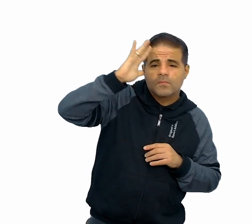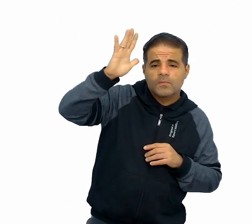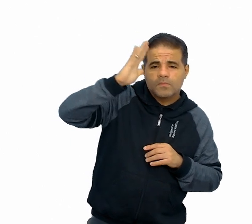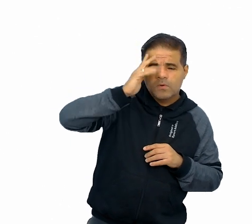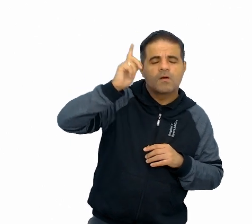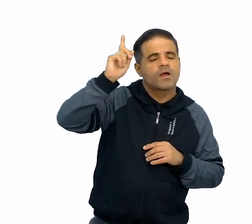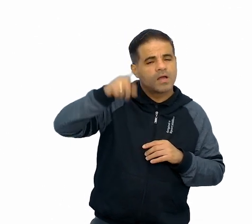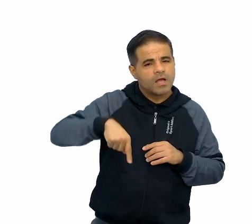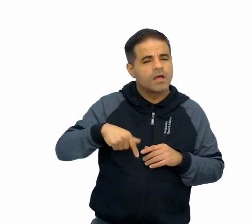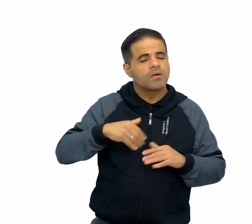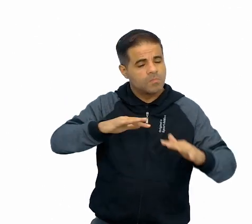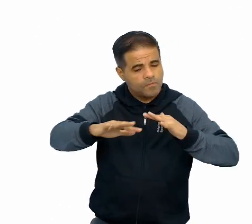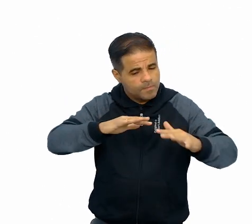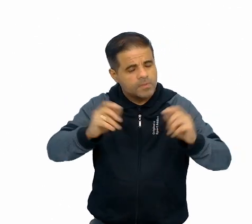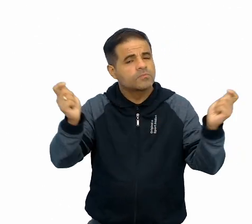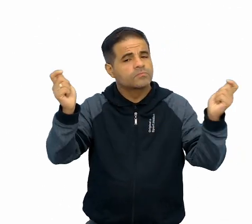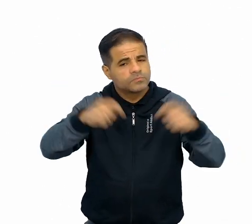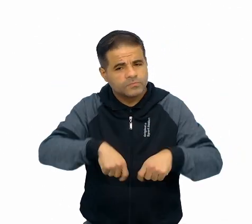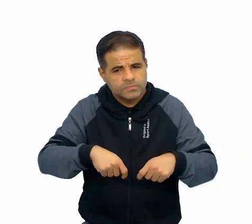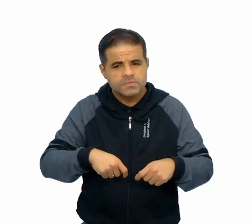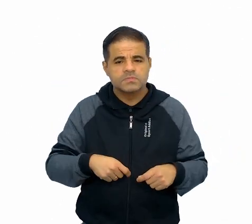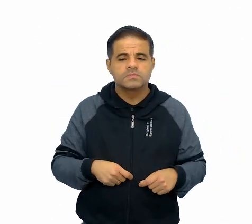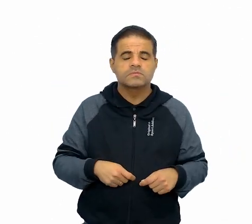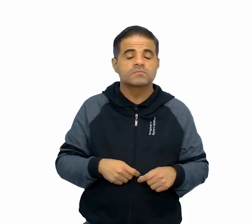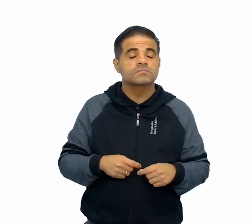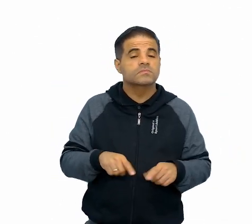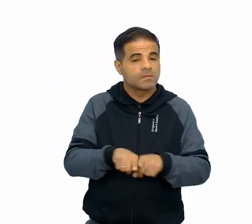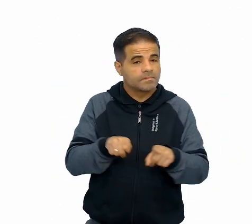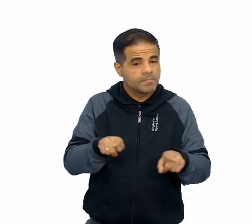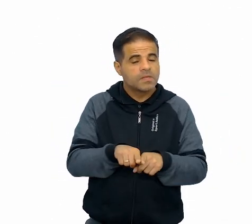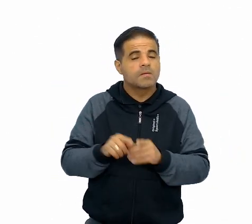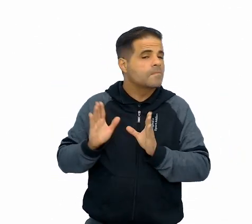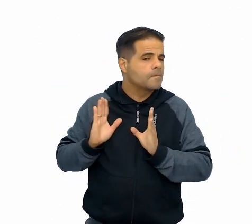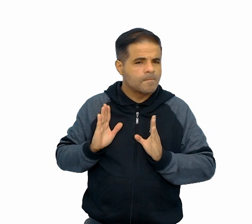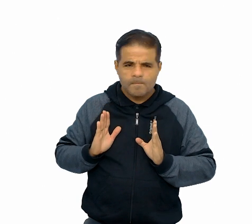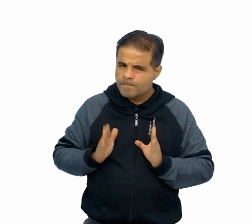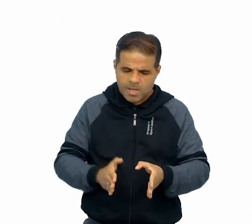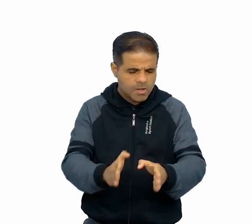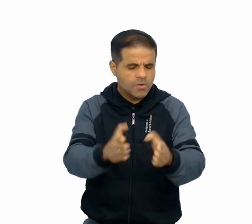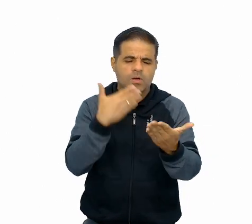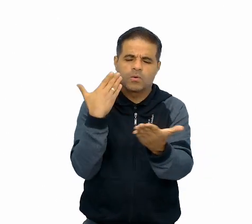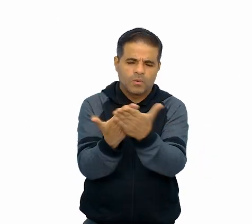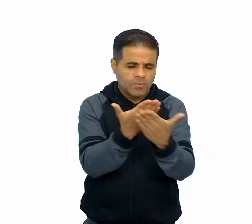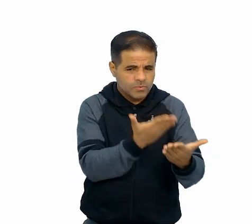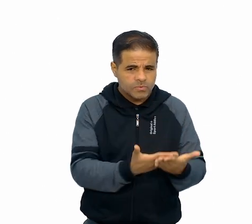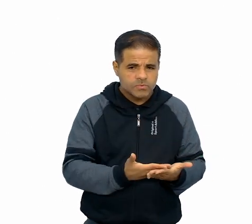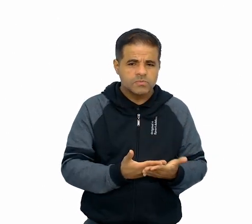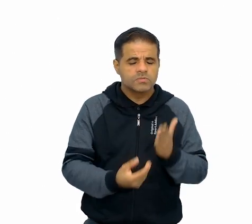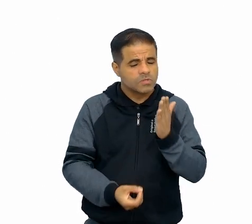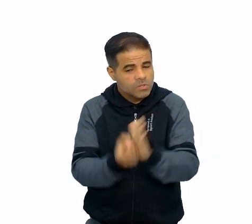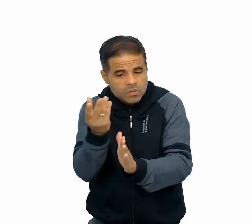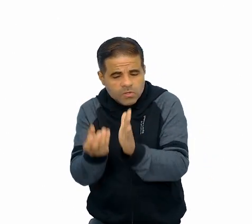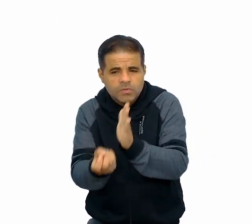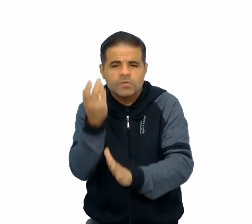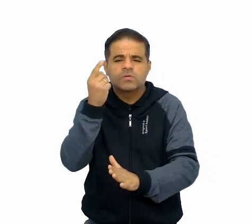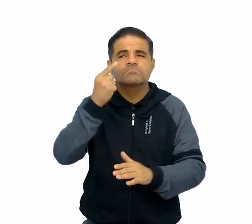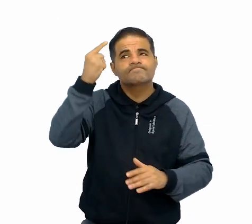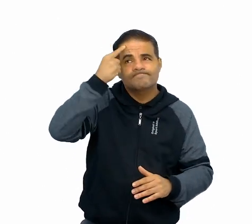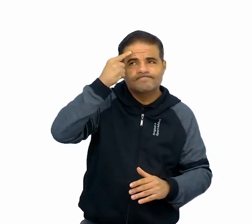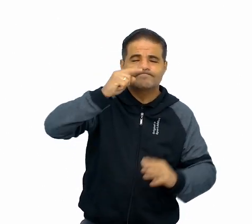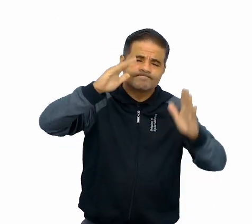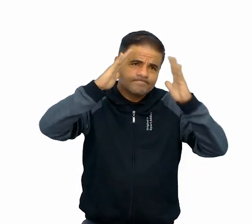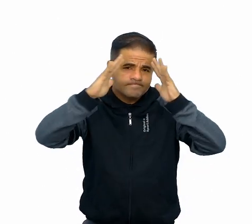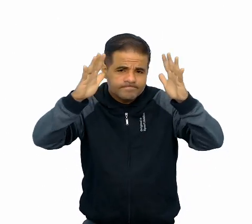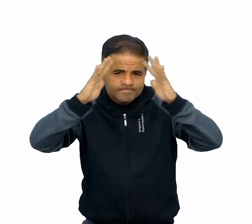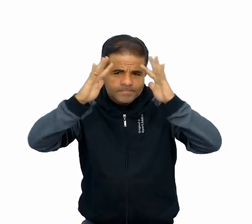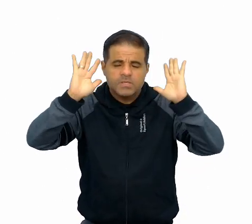Então, isso é um movimento possível, e também é possível que nesse percurso os estudantes elaborem, né, pensando nos